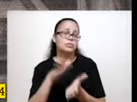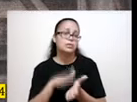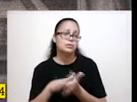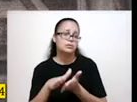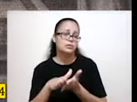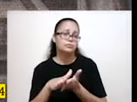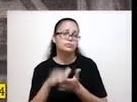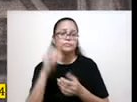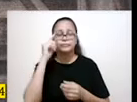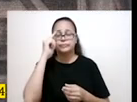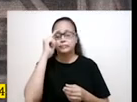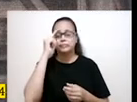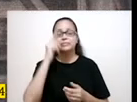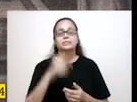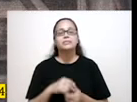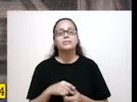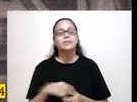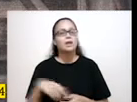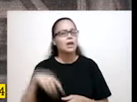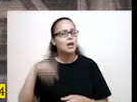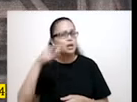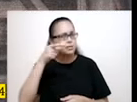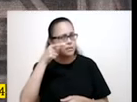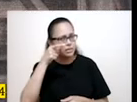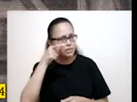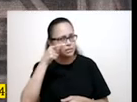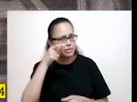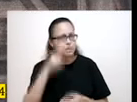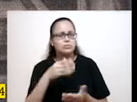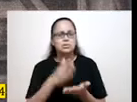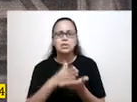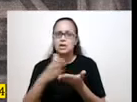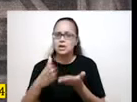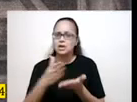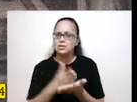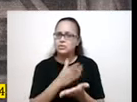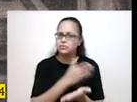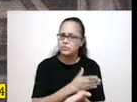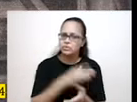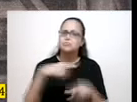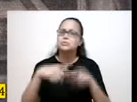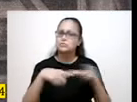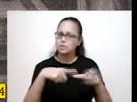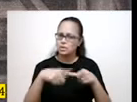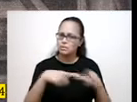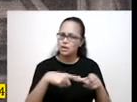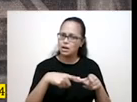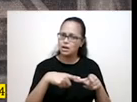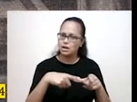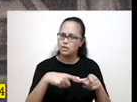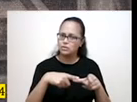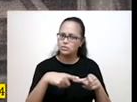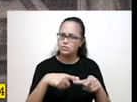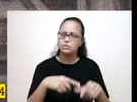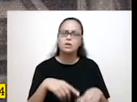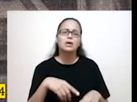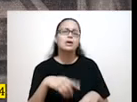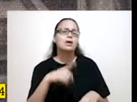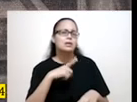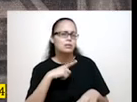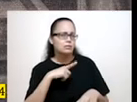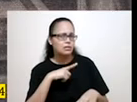estudado. Nela, notamos a divisão de trabalho. Há trabalhadores montando as placas com os tipos